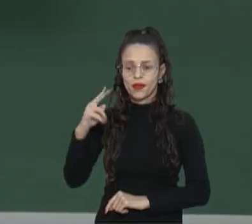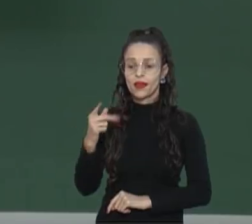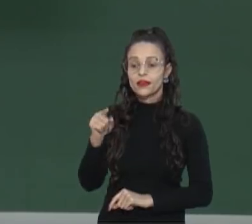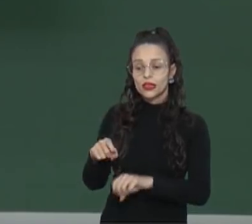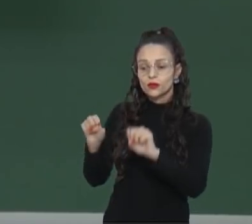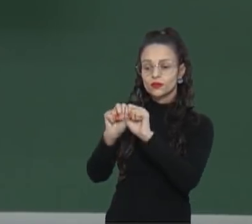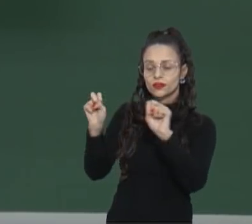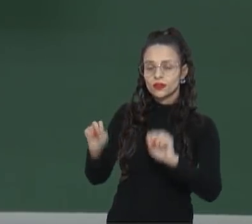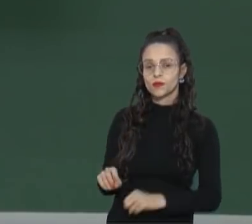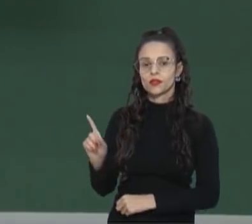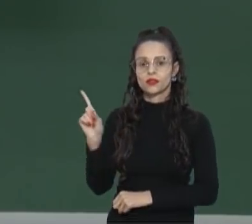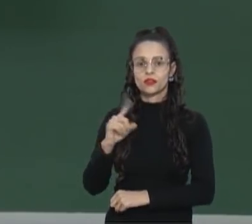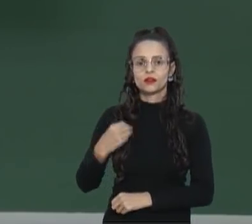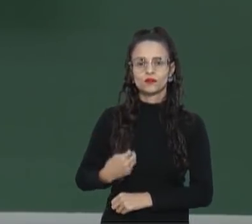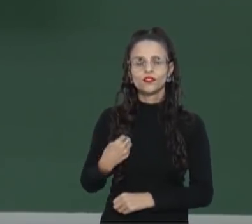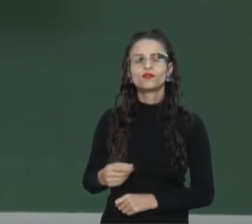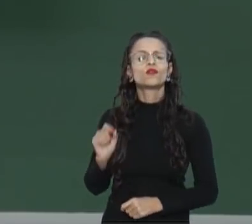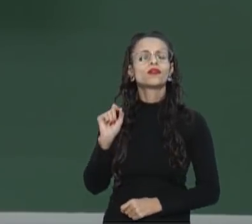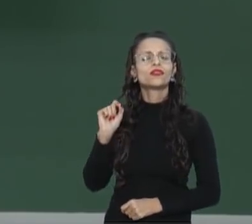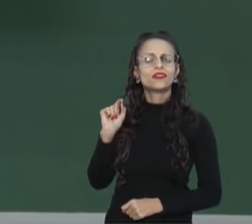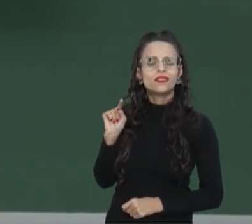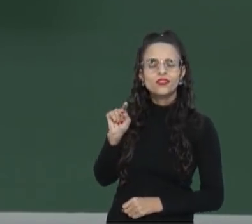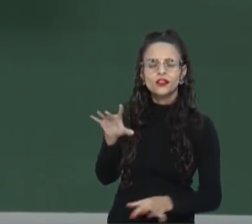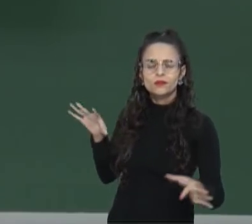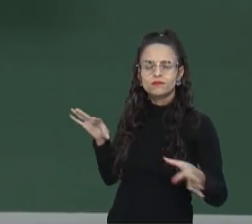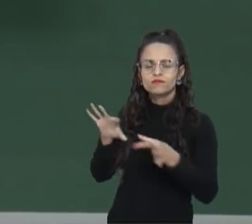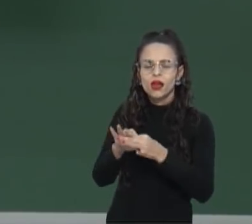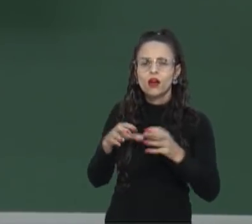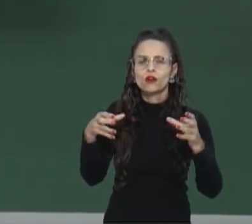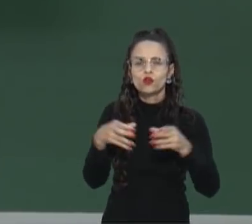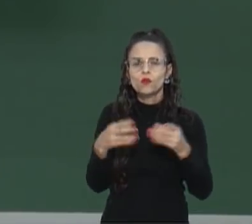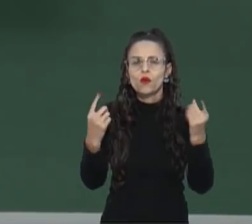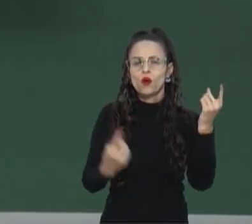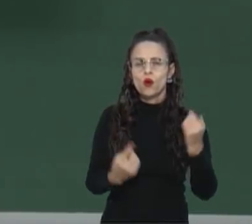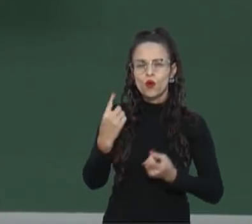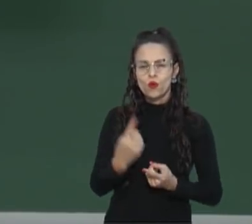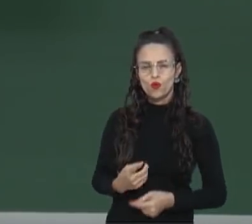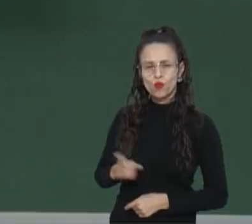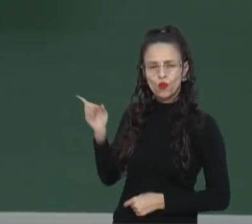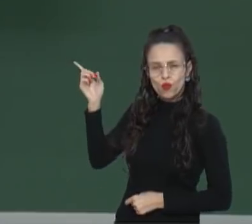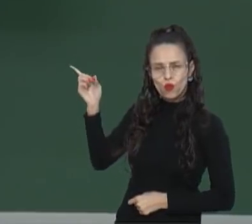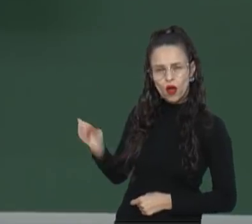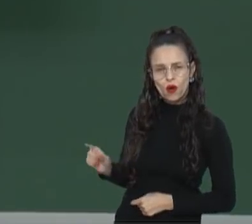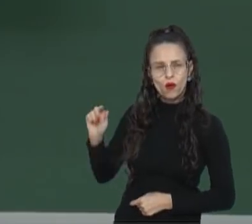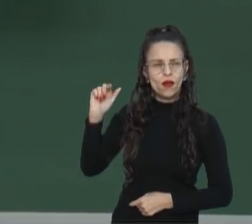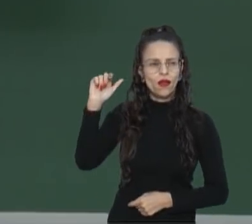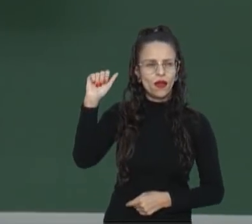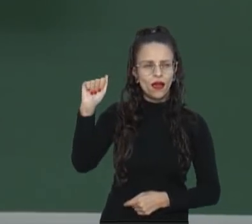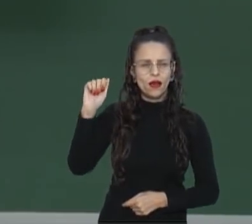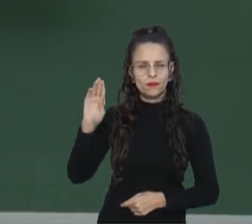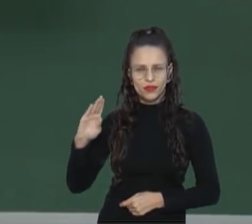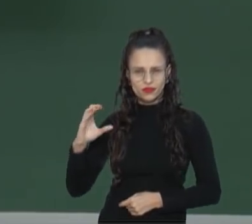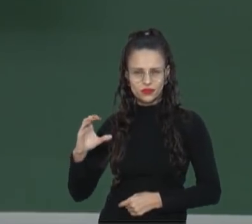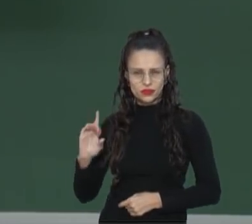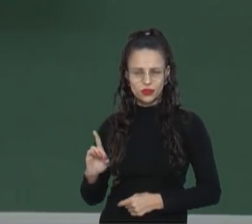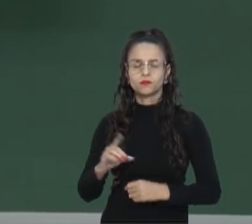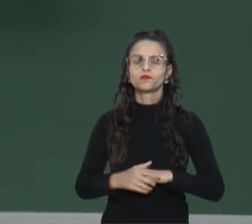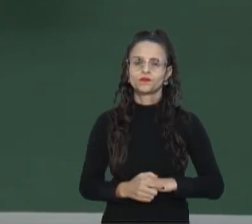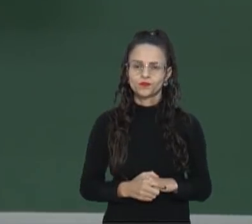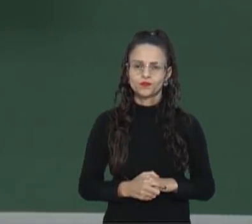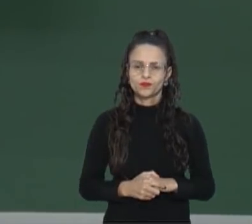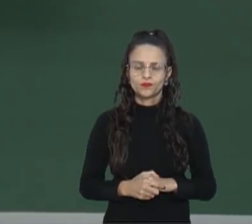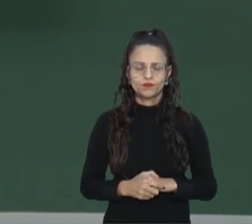vivos. Nós estamos falando de quê? Qual grupo é esse? As funções orgânicas, inorgânicas, ácidos ou